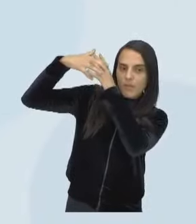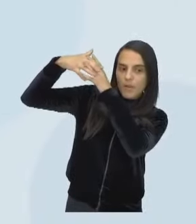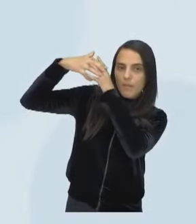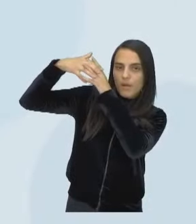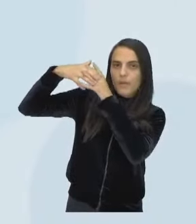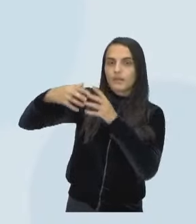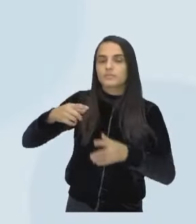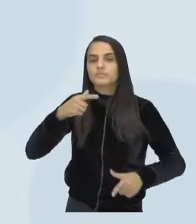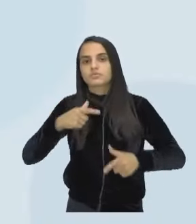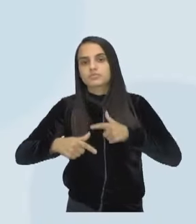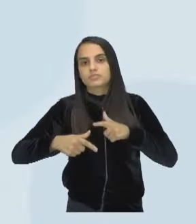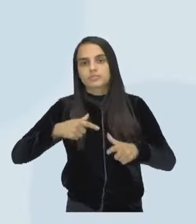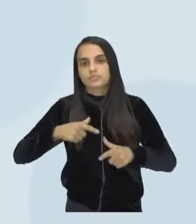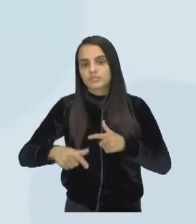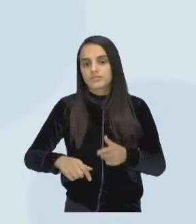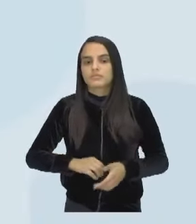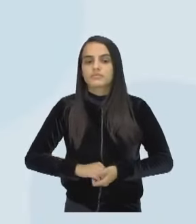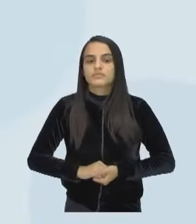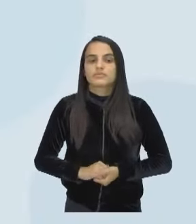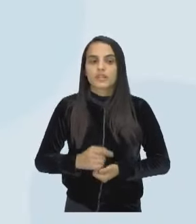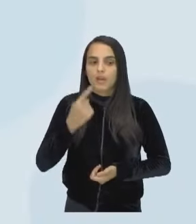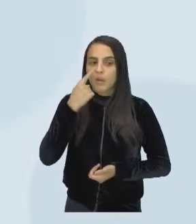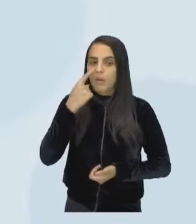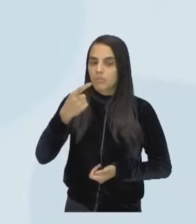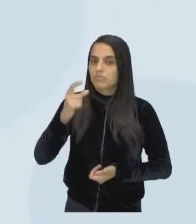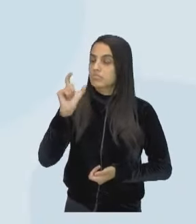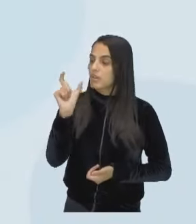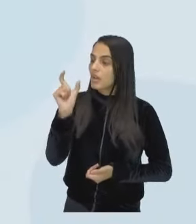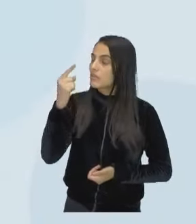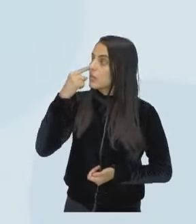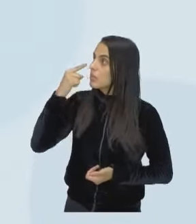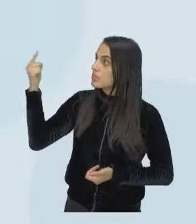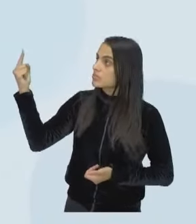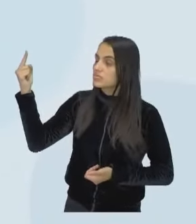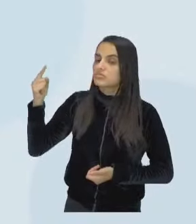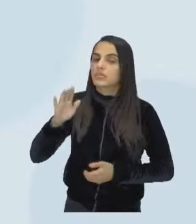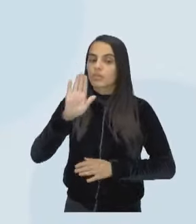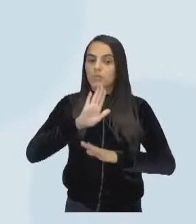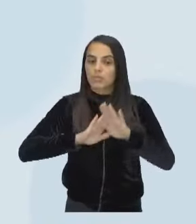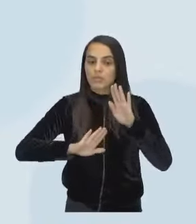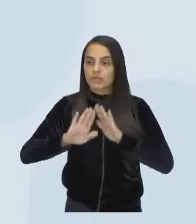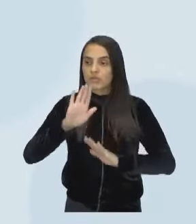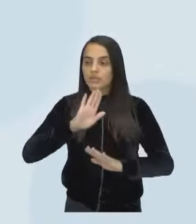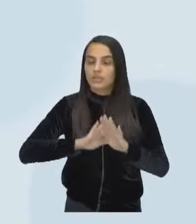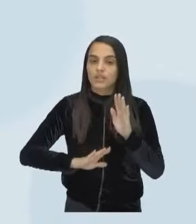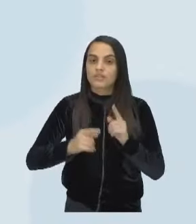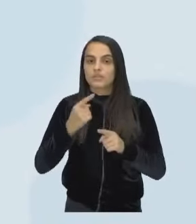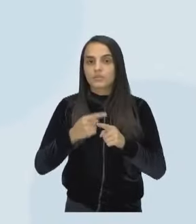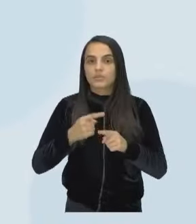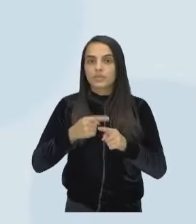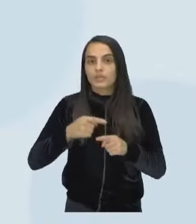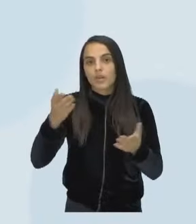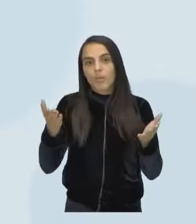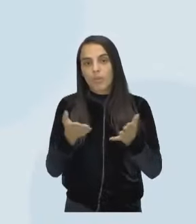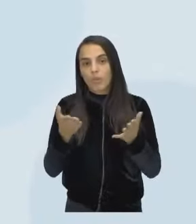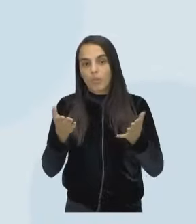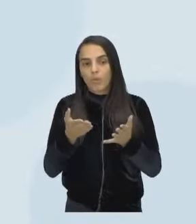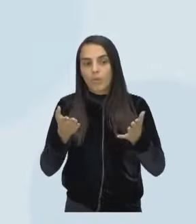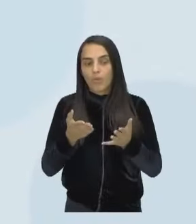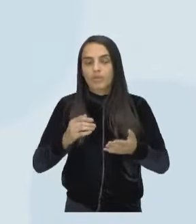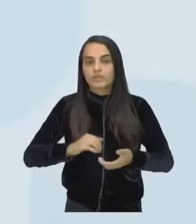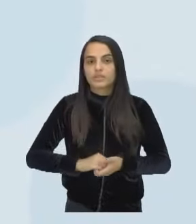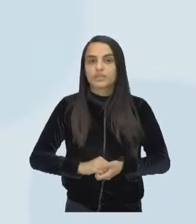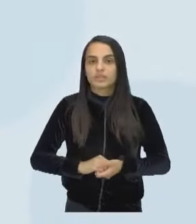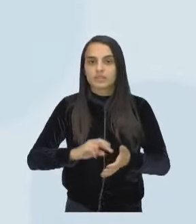aí nós temos a palavra actually. Tomar cuidado com ela, porque actually não é atualmente. Actually é um falso cognato